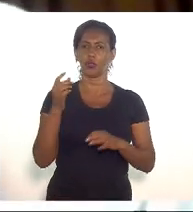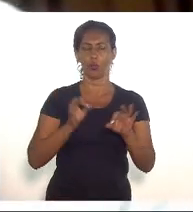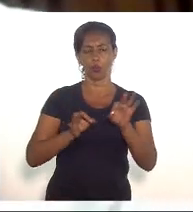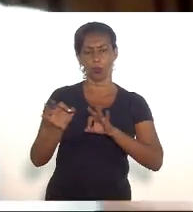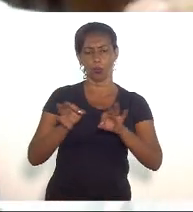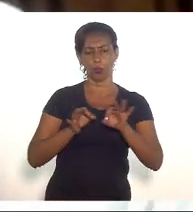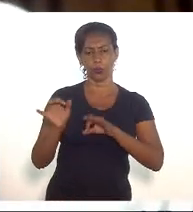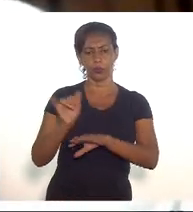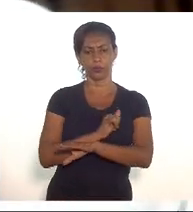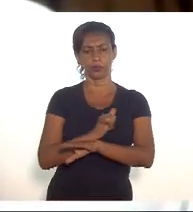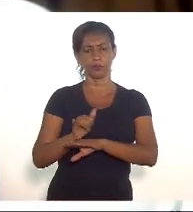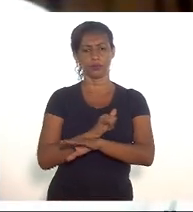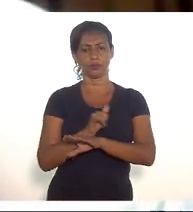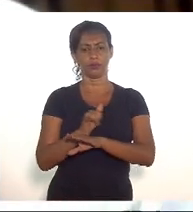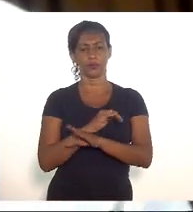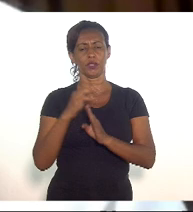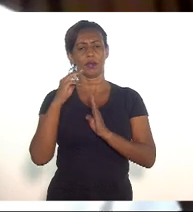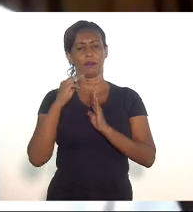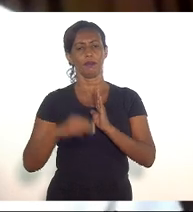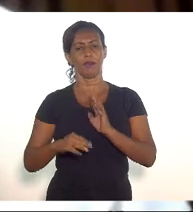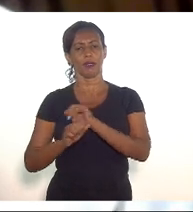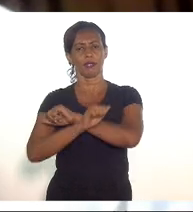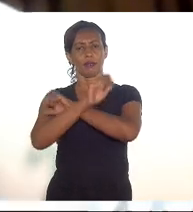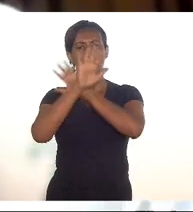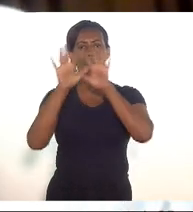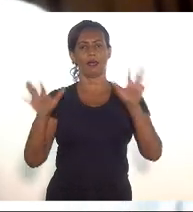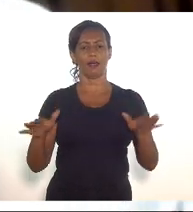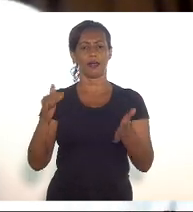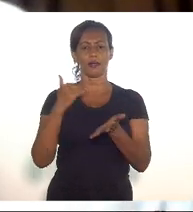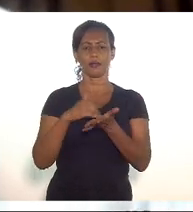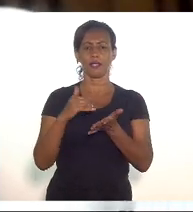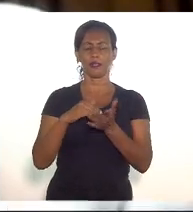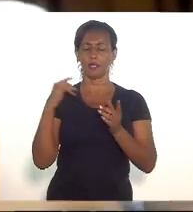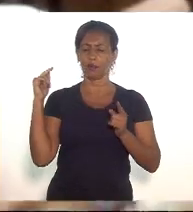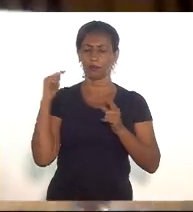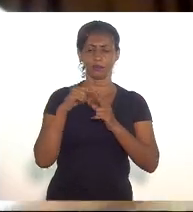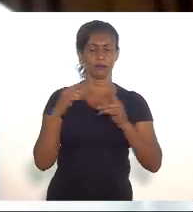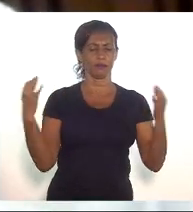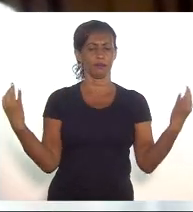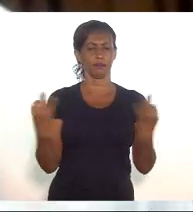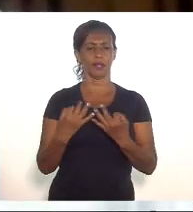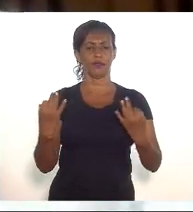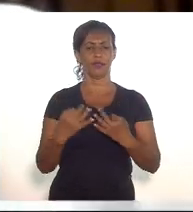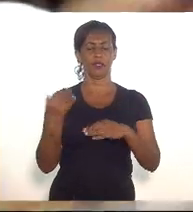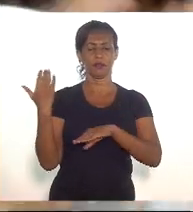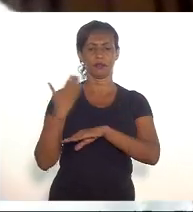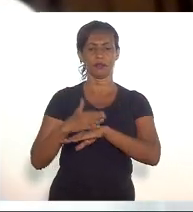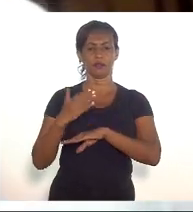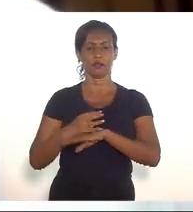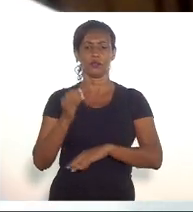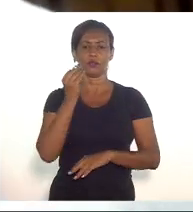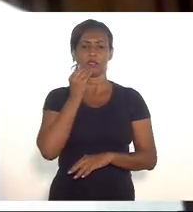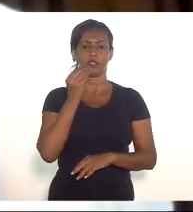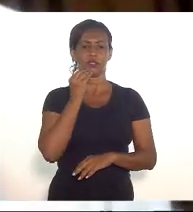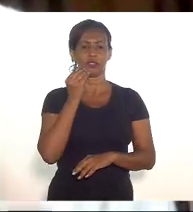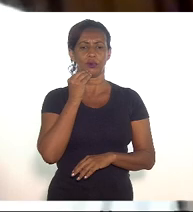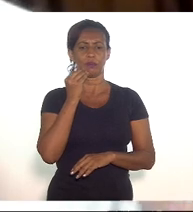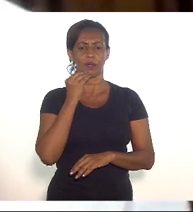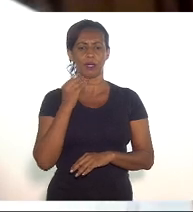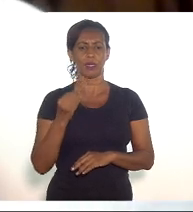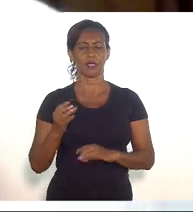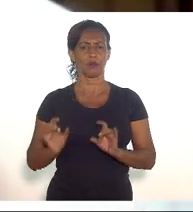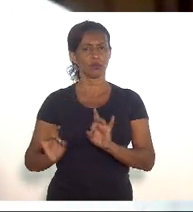estratégico, de metas claras. O secretário Zamit foi pontual, está sendo exercido com transparência, com